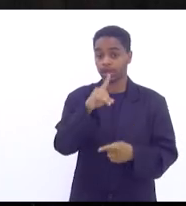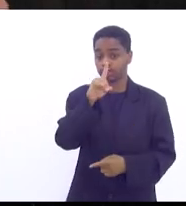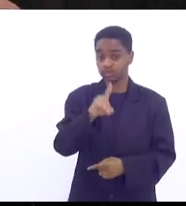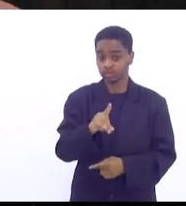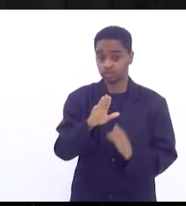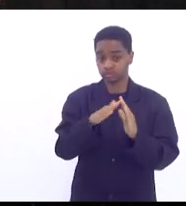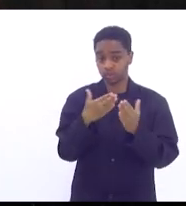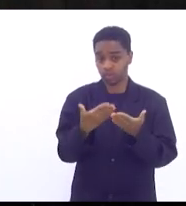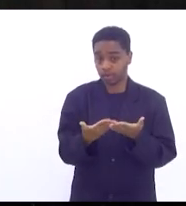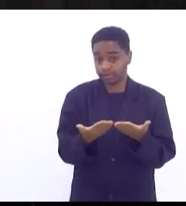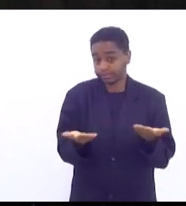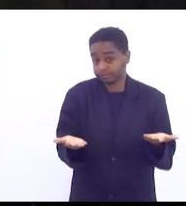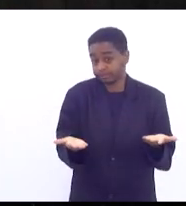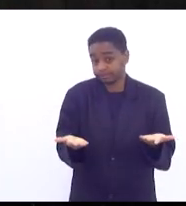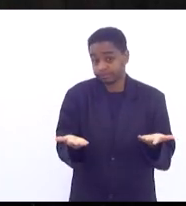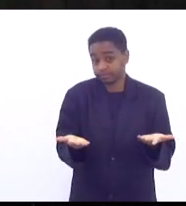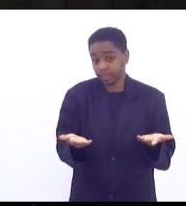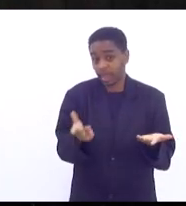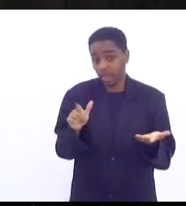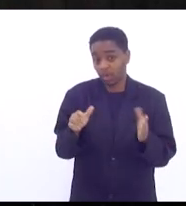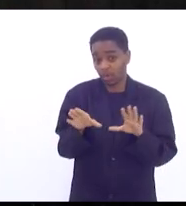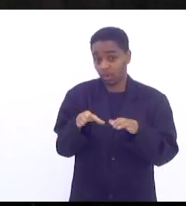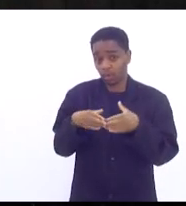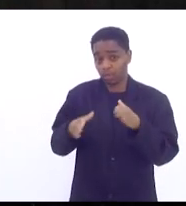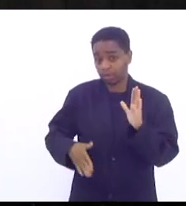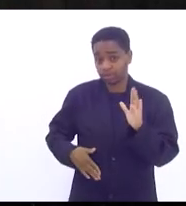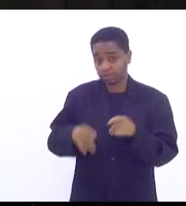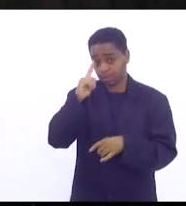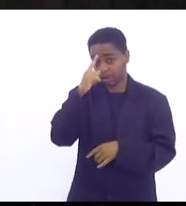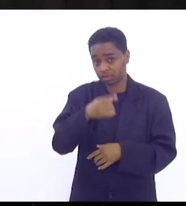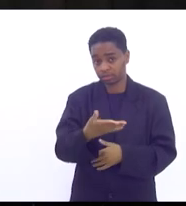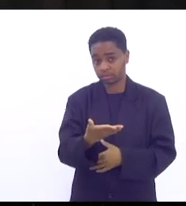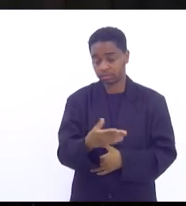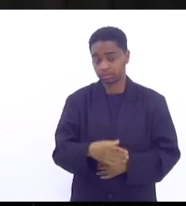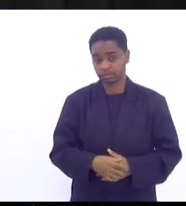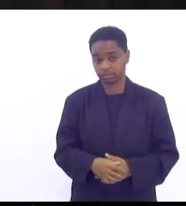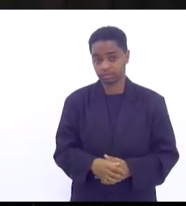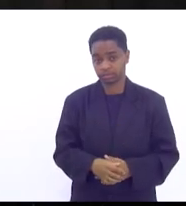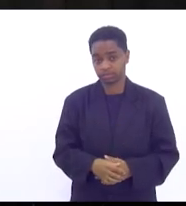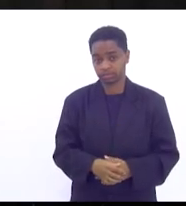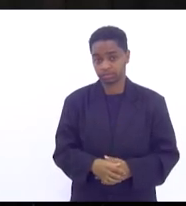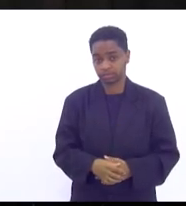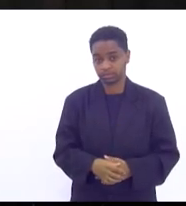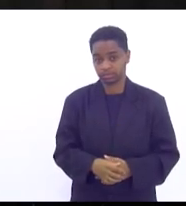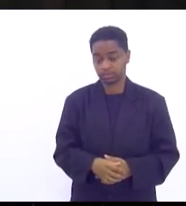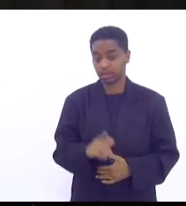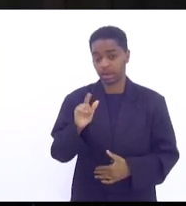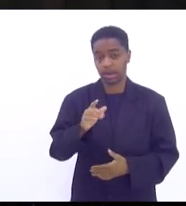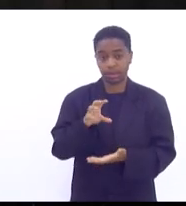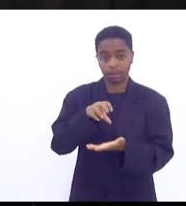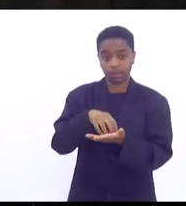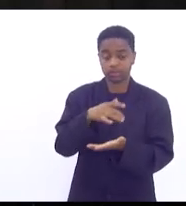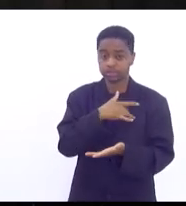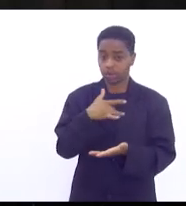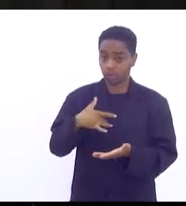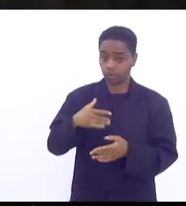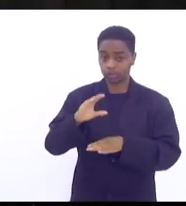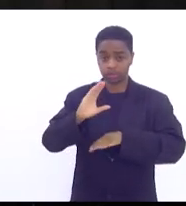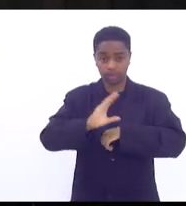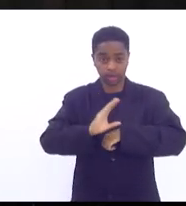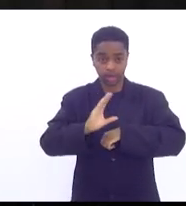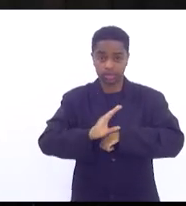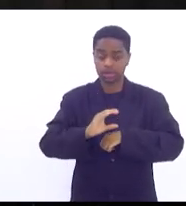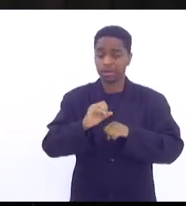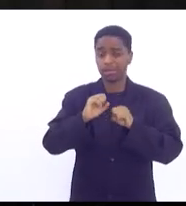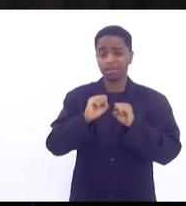é absolutamente comandada pelo tráfico local. Isso é assim com postos de saúde, creches. Você